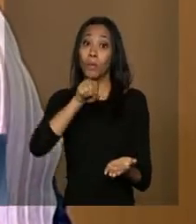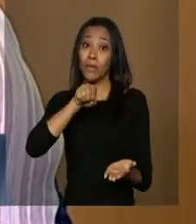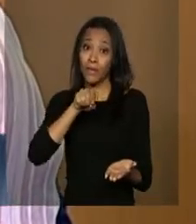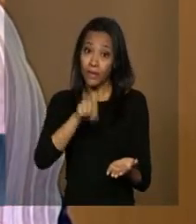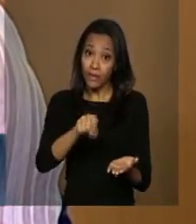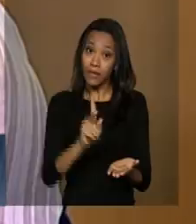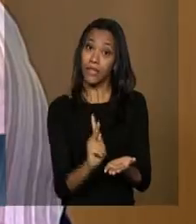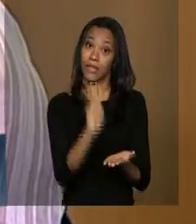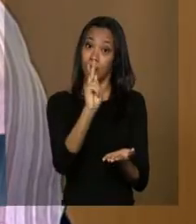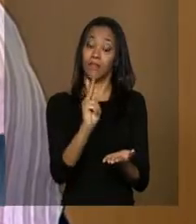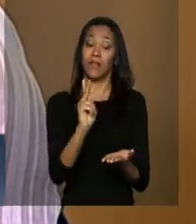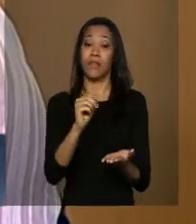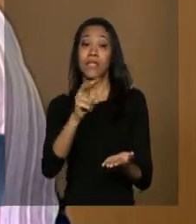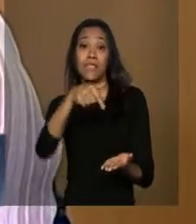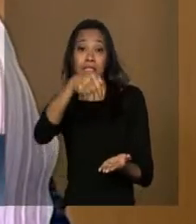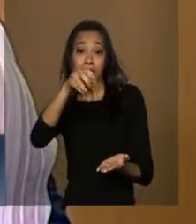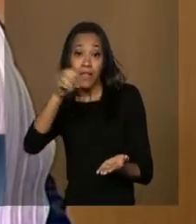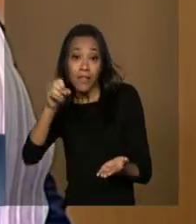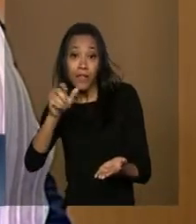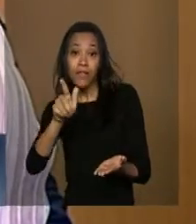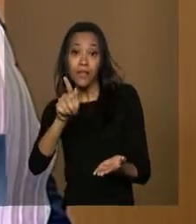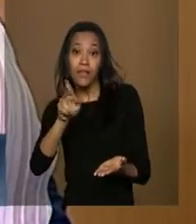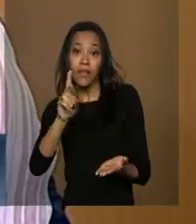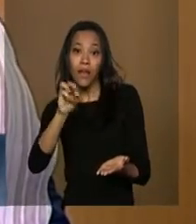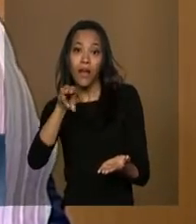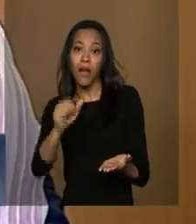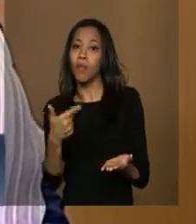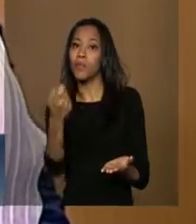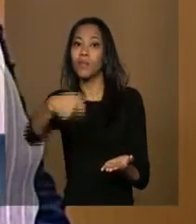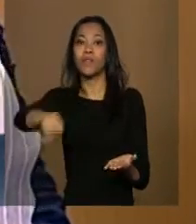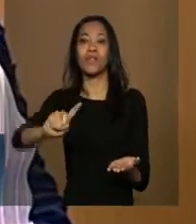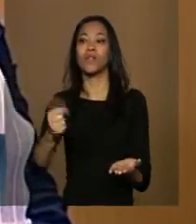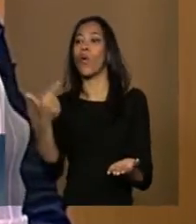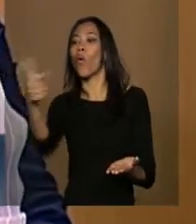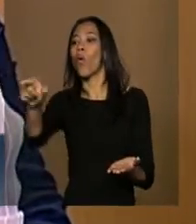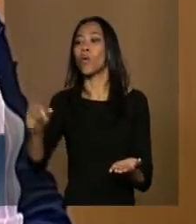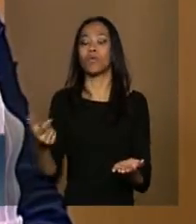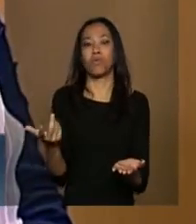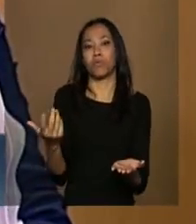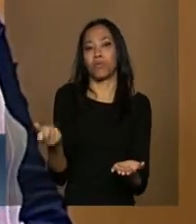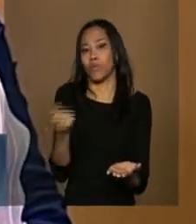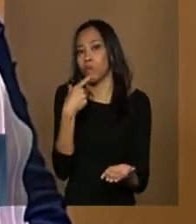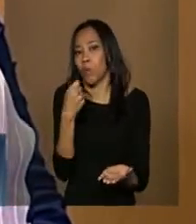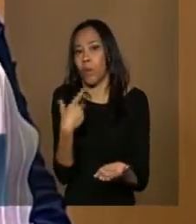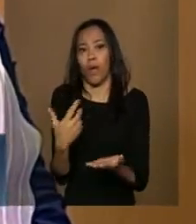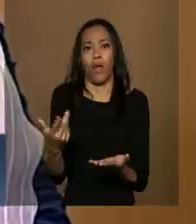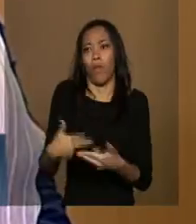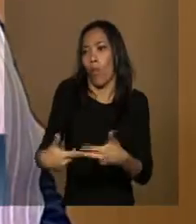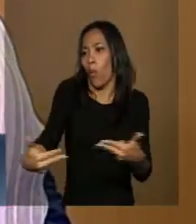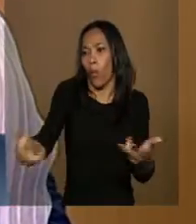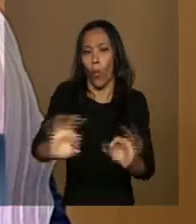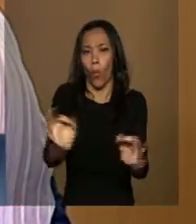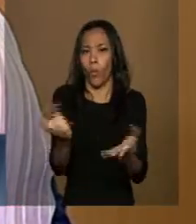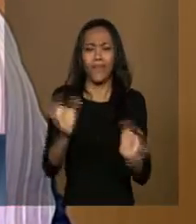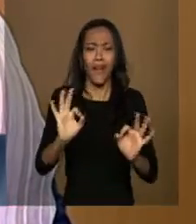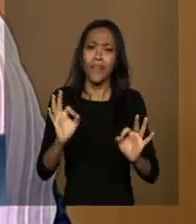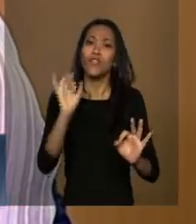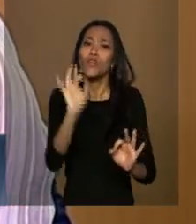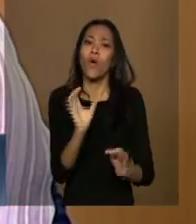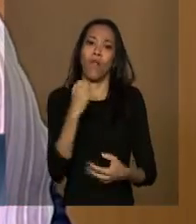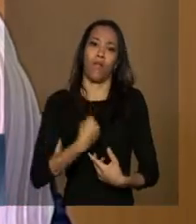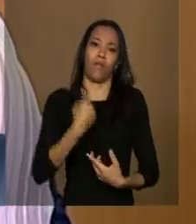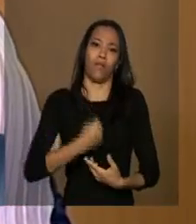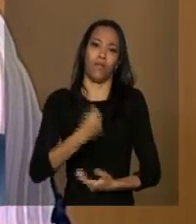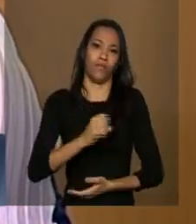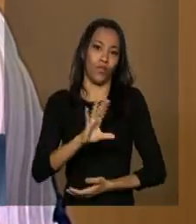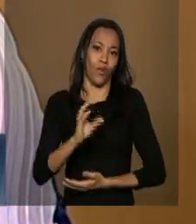só com o leite doado, ele não precisou tomar nenhum outro suplemento, ele está tomando apenas o leite materno. Então, todo